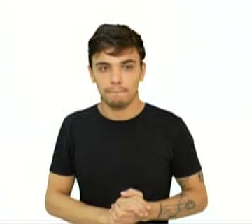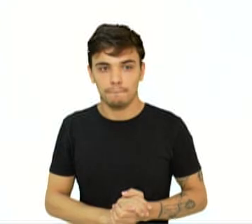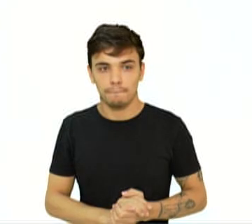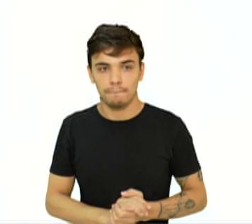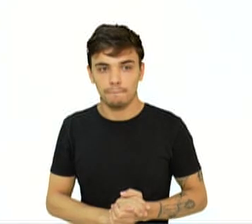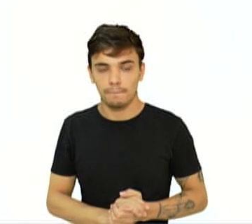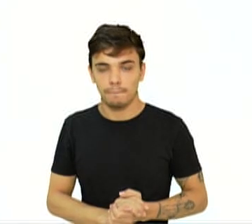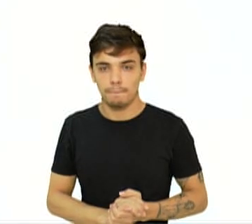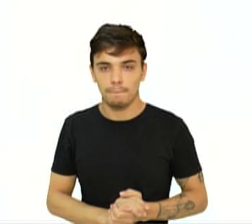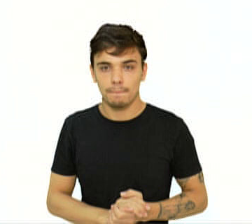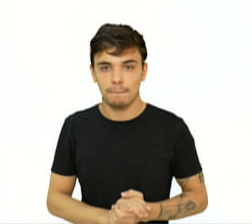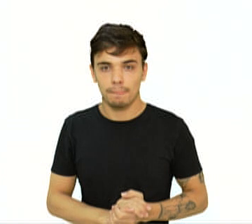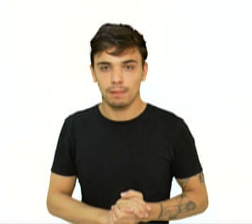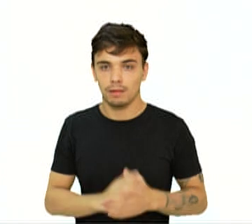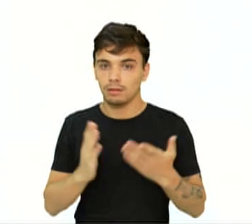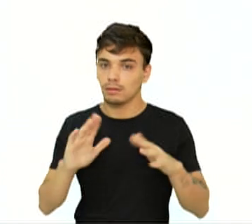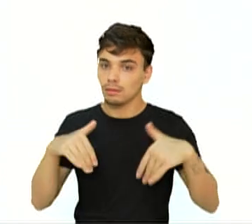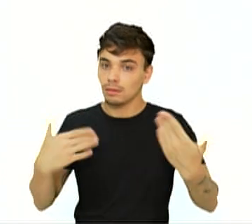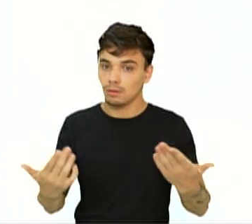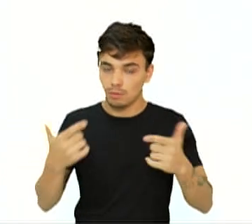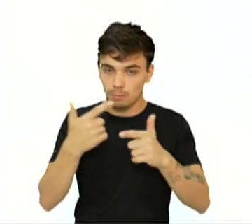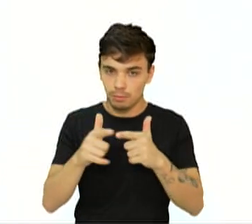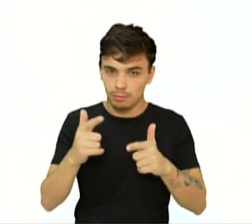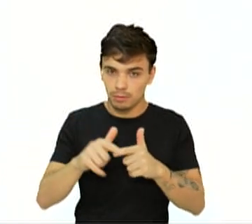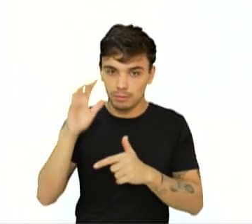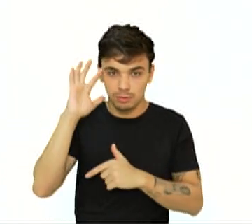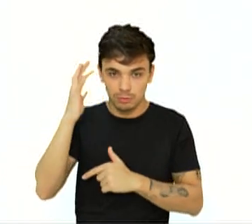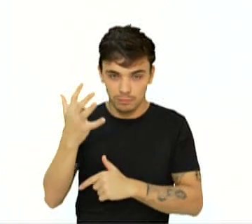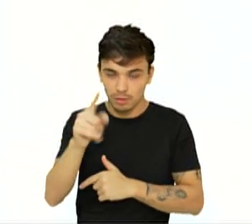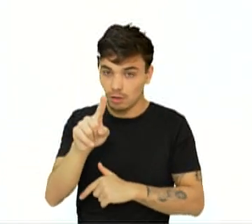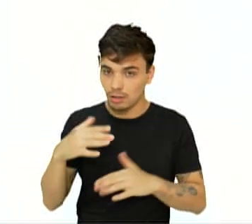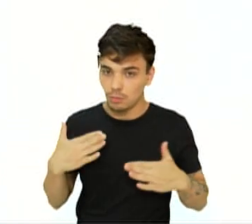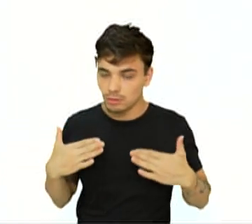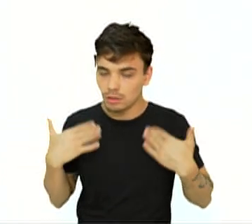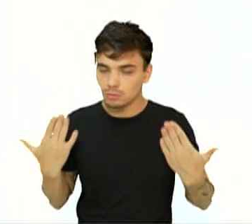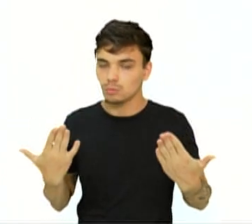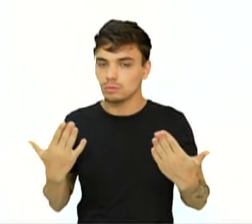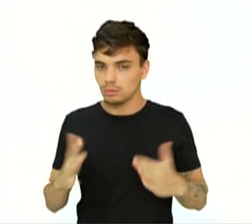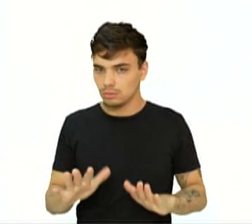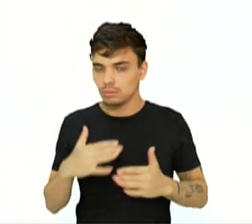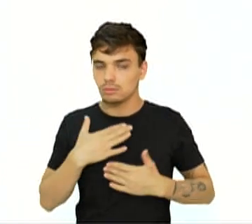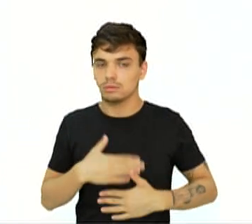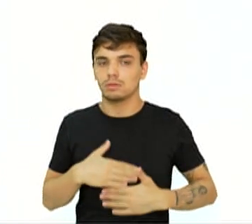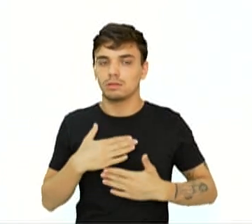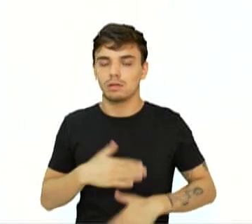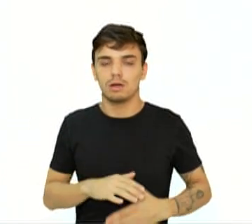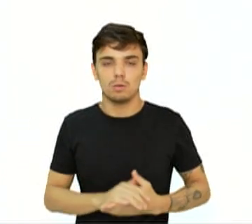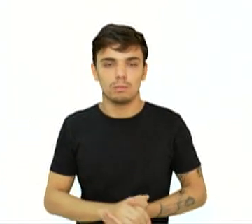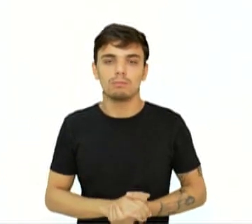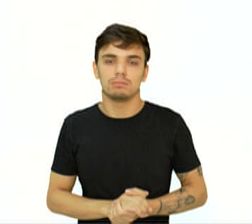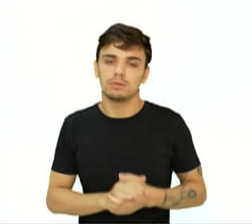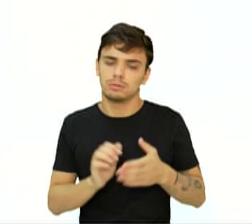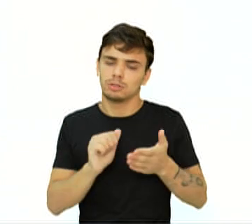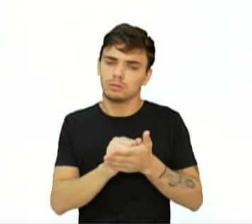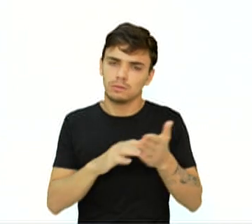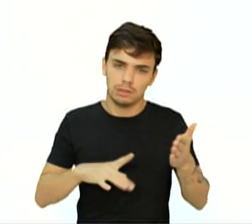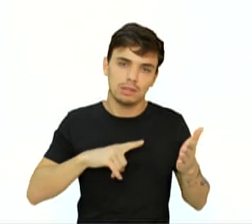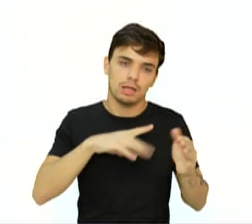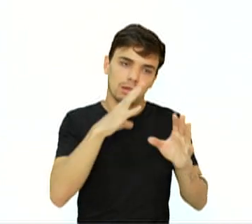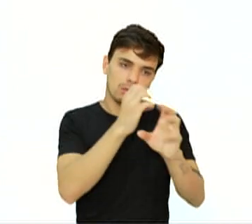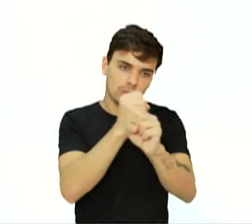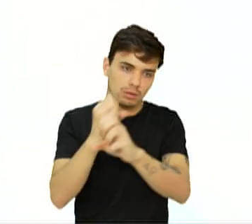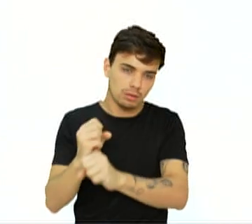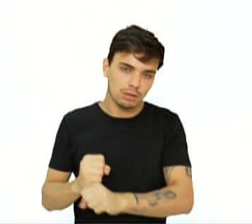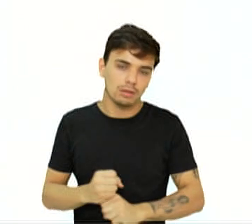Gente, problema resolvido. Não se assuste, né? A gente não... Esse problema ele tem um pouco de cálculo, mas ele é